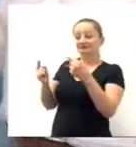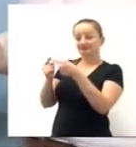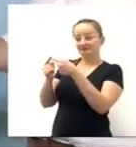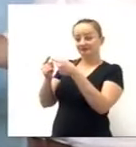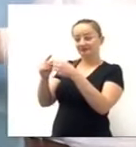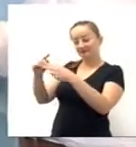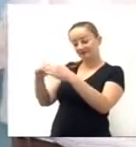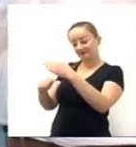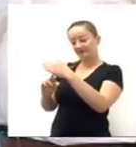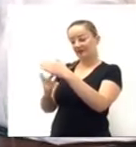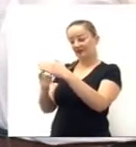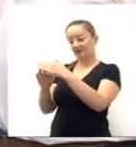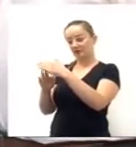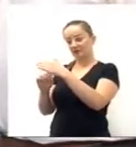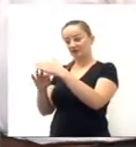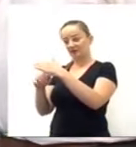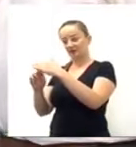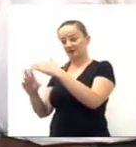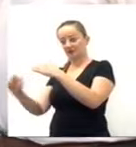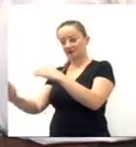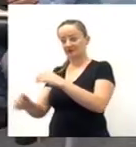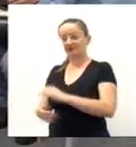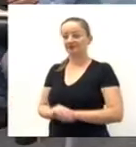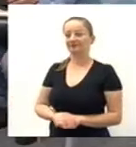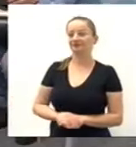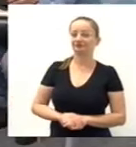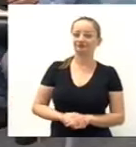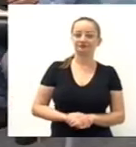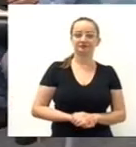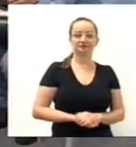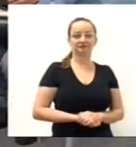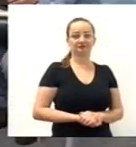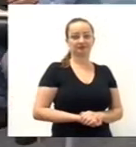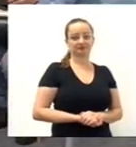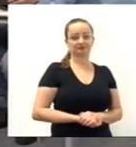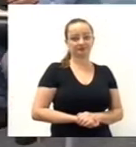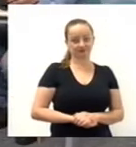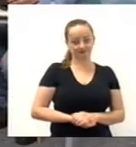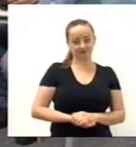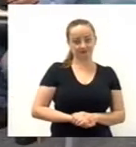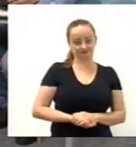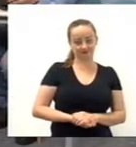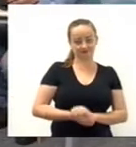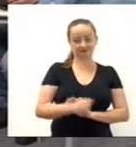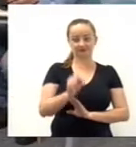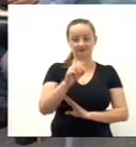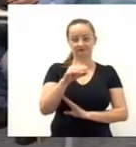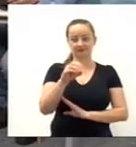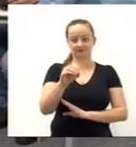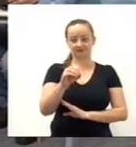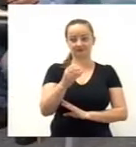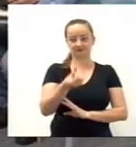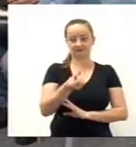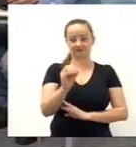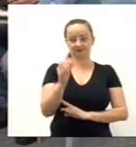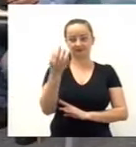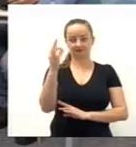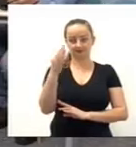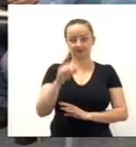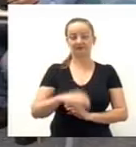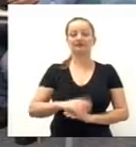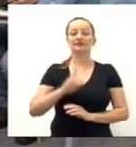sobre hipotenusa. Então, eu tenho seno 60 graus, que é